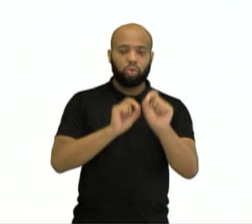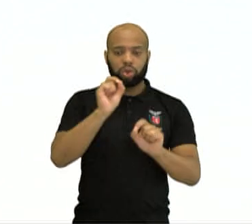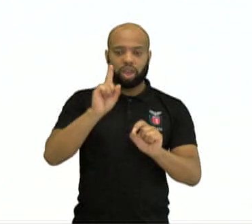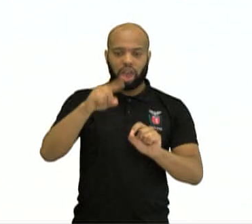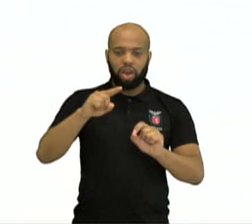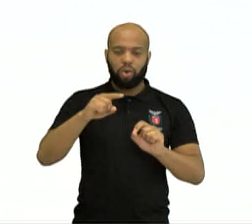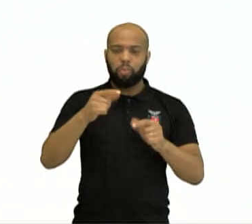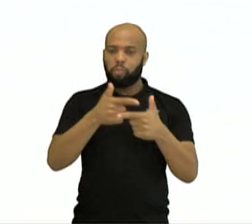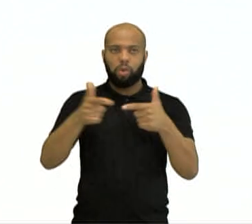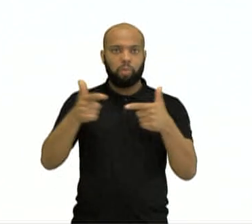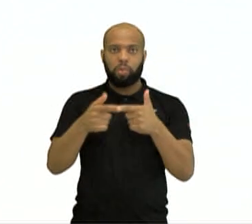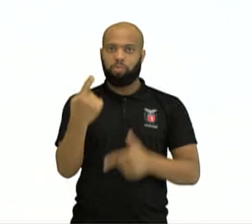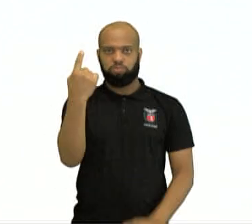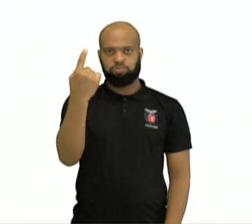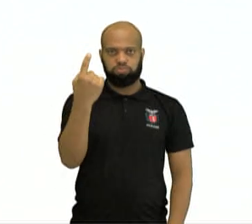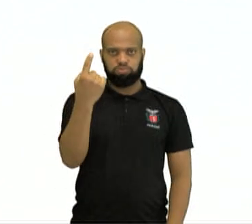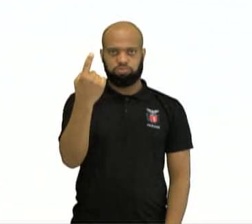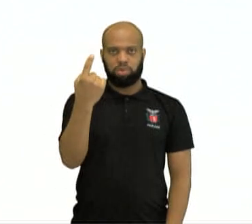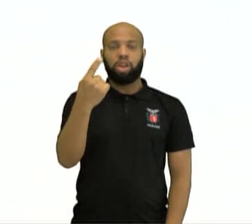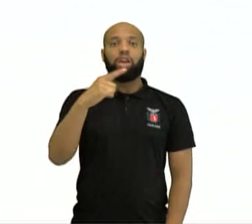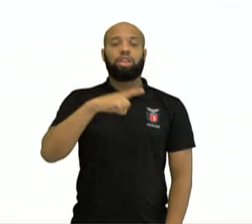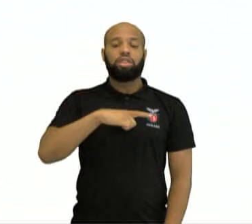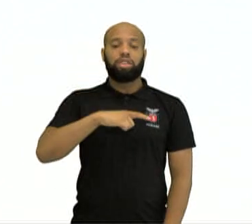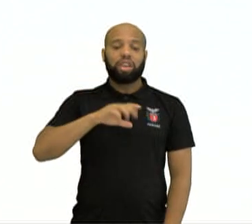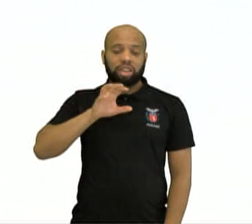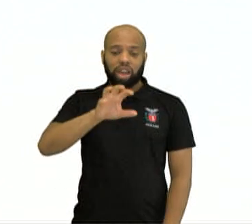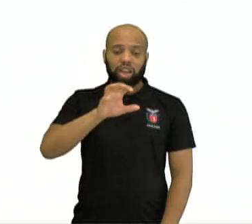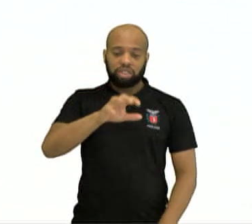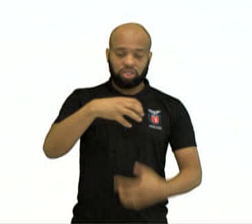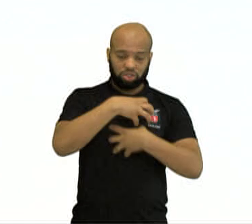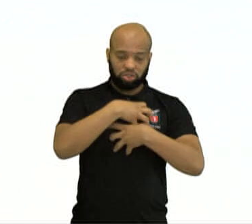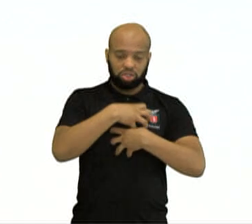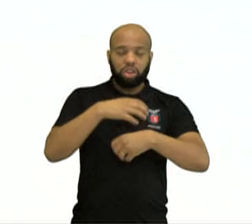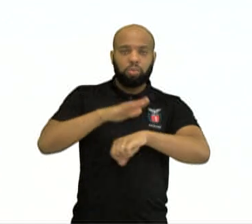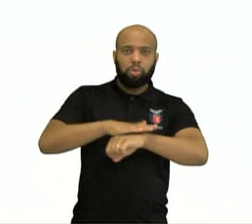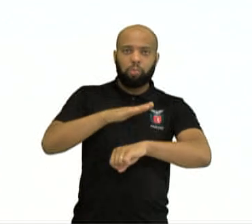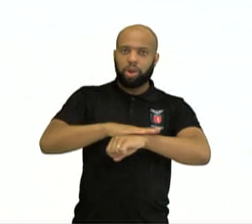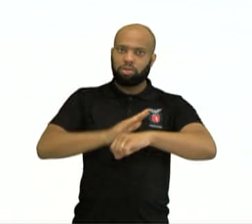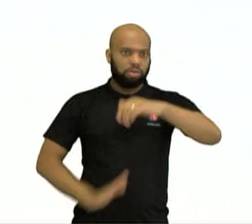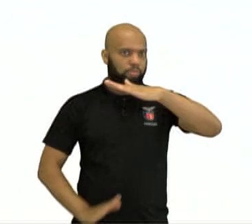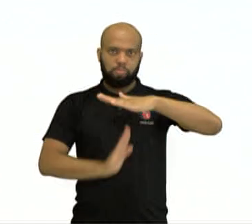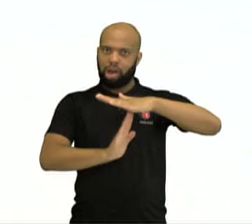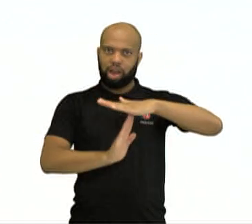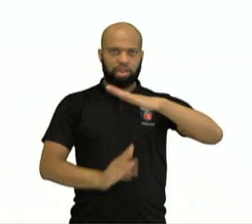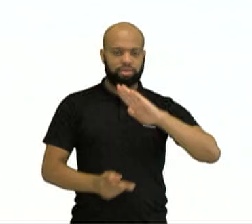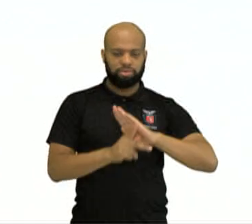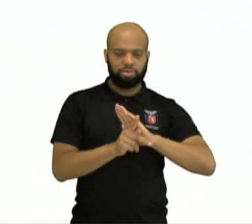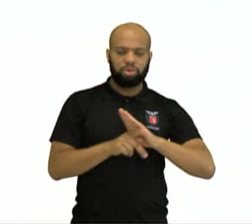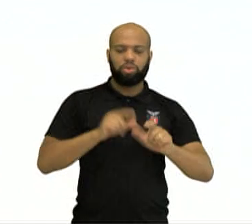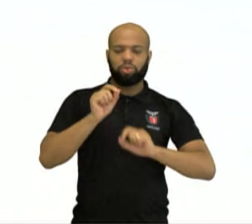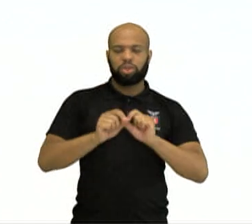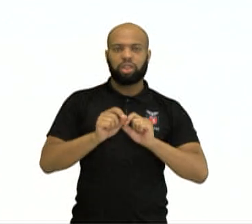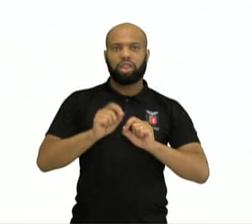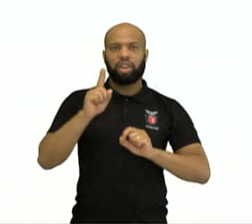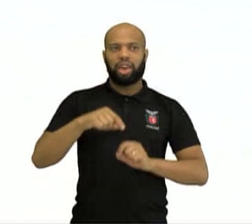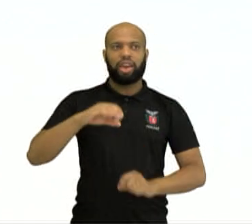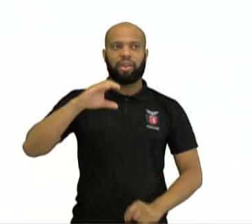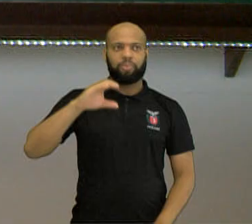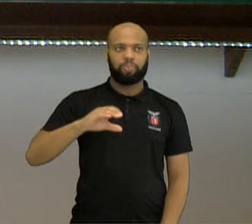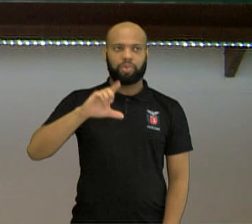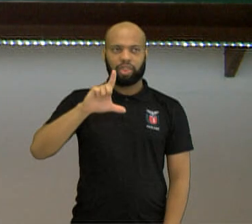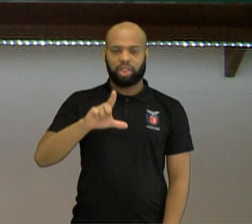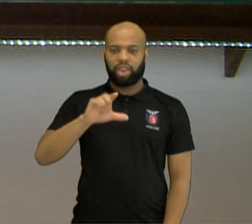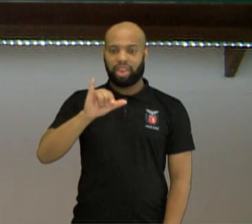conflito. Nessa perspectiva, o momento de maior tensão do conto é chamado, então, de